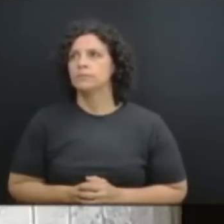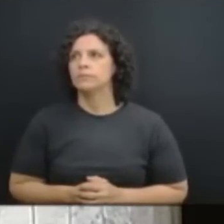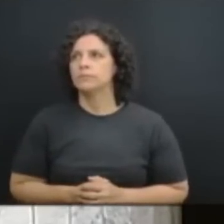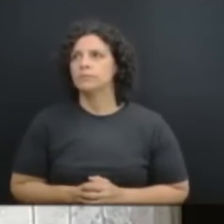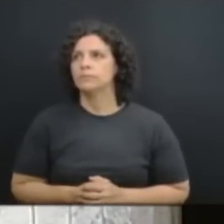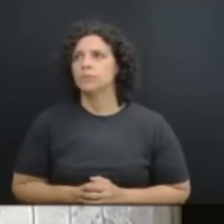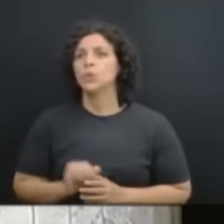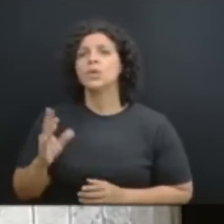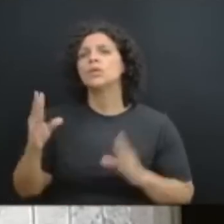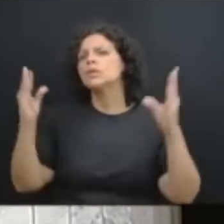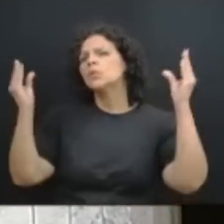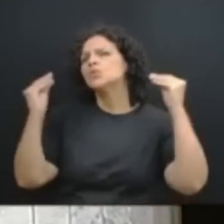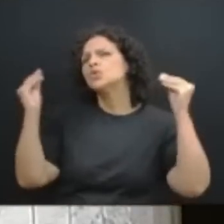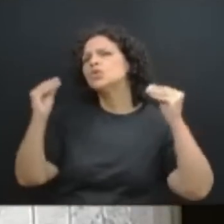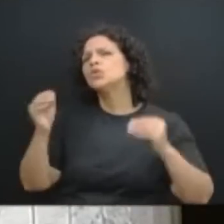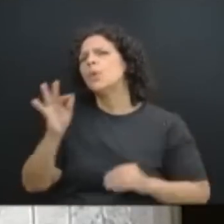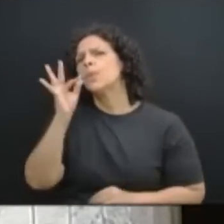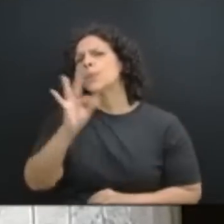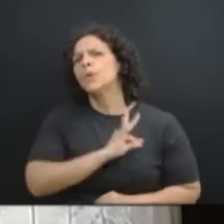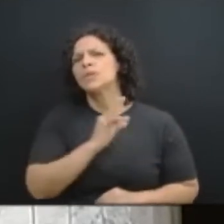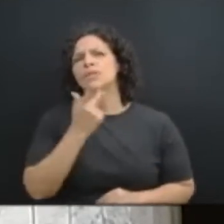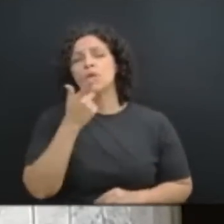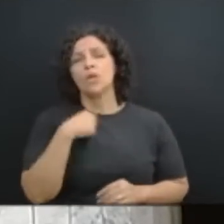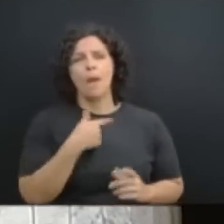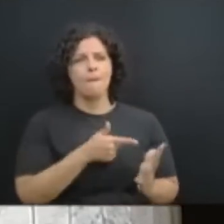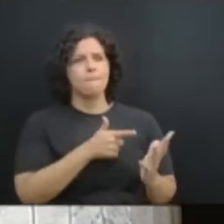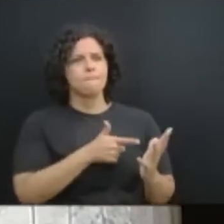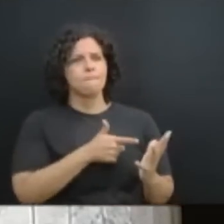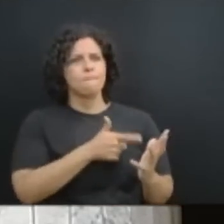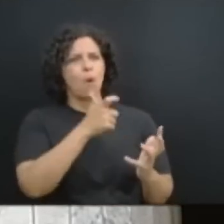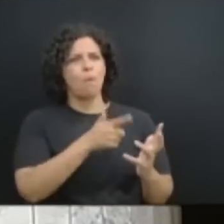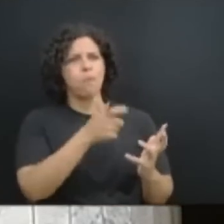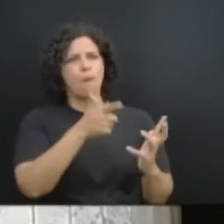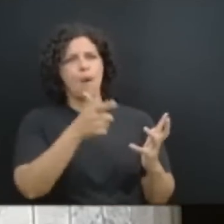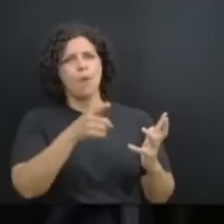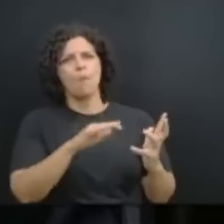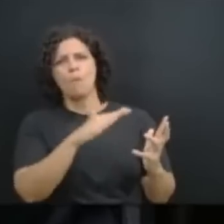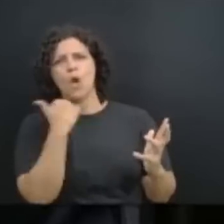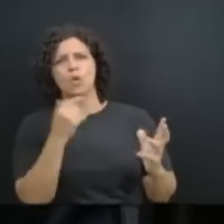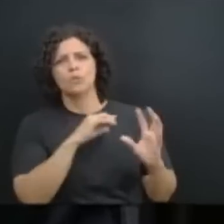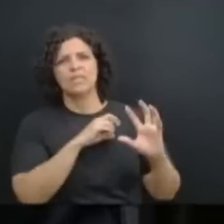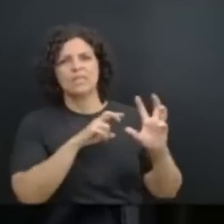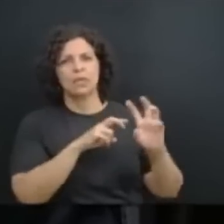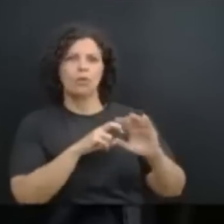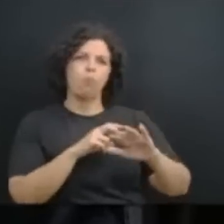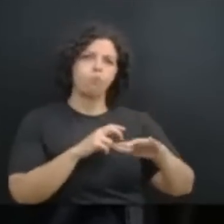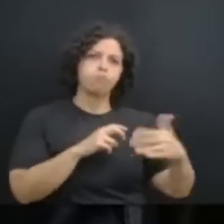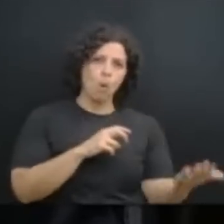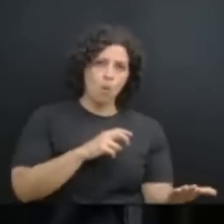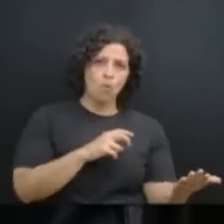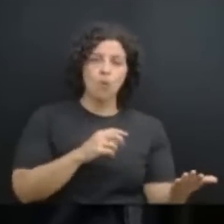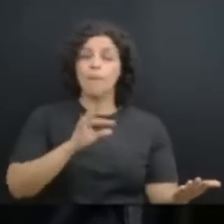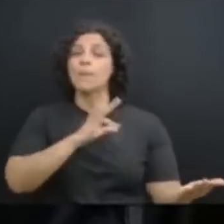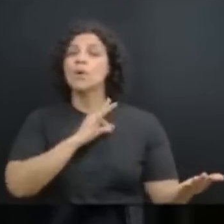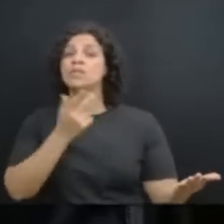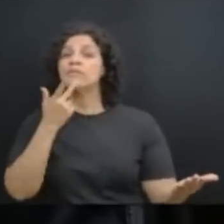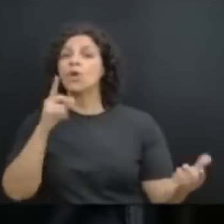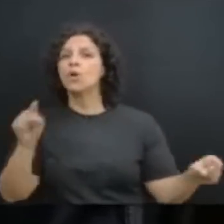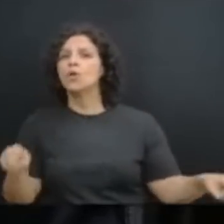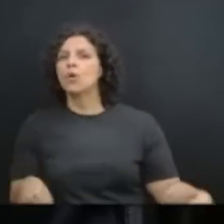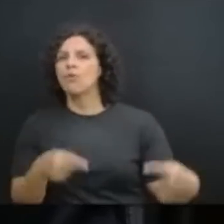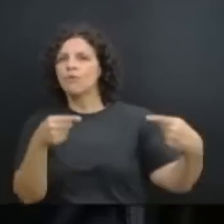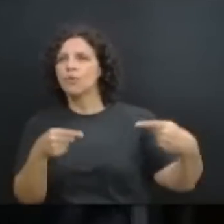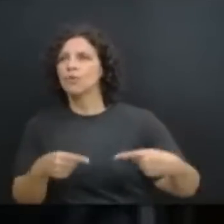O que, Tito Barrichello, que os policiais disseram depois que executaram 5 jovens? Que foi